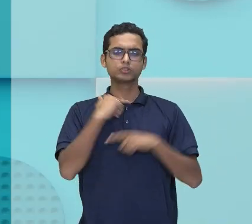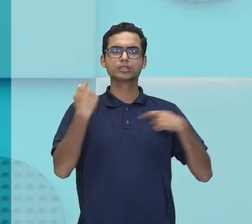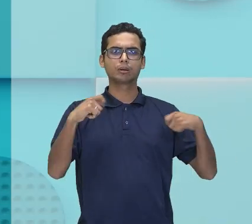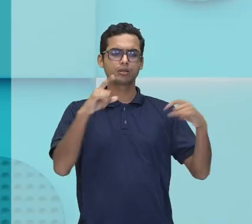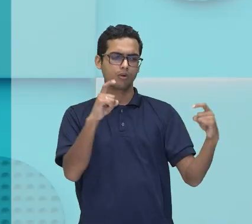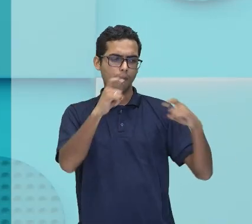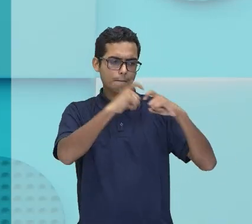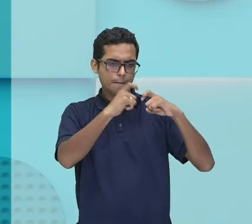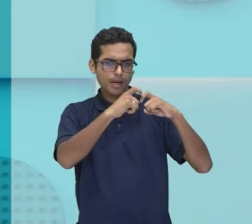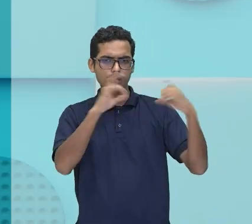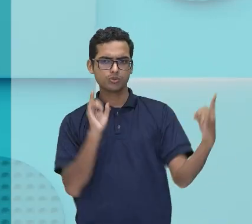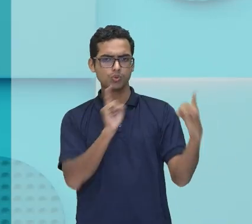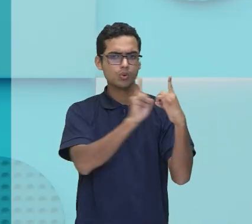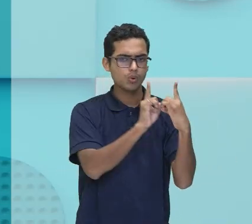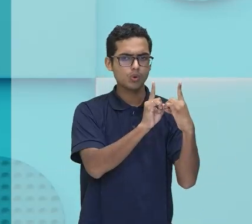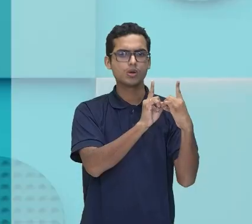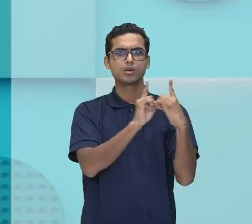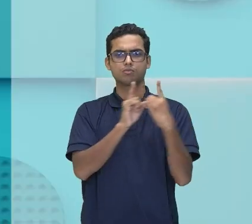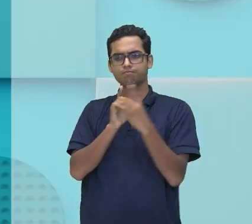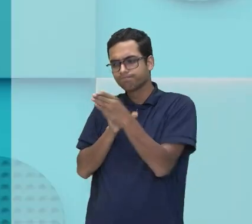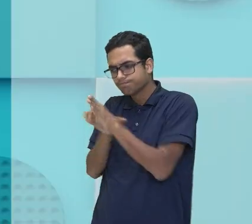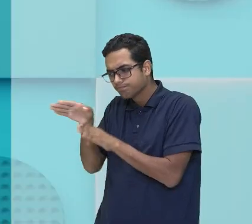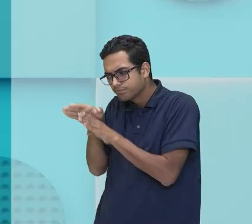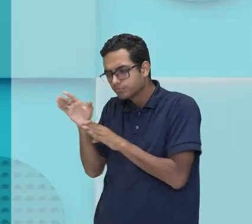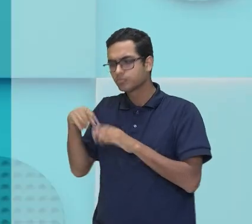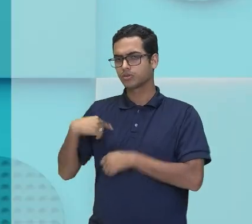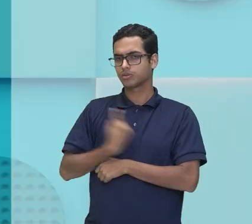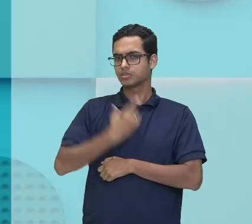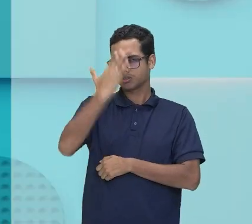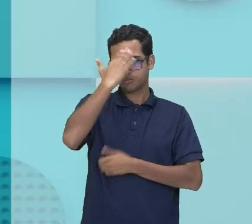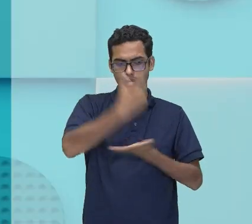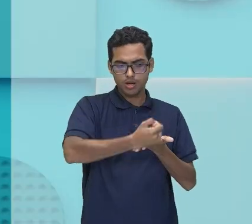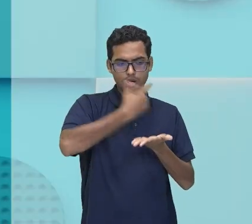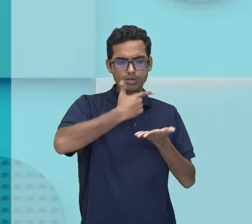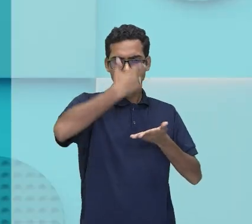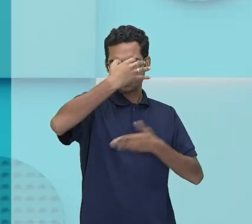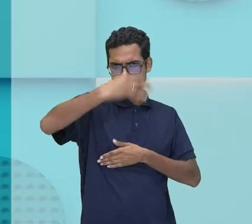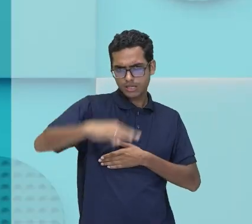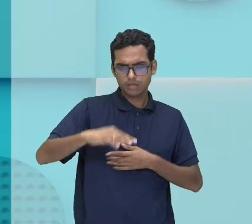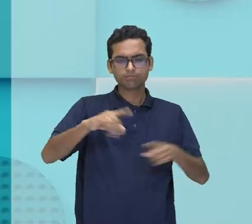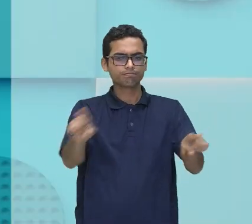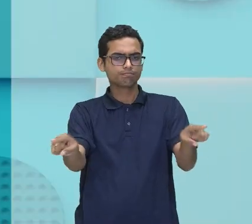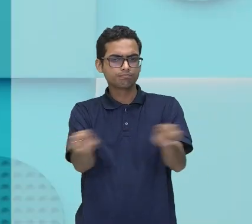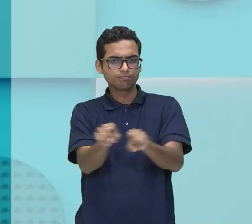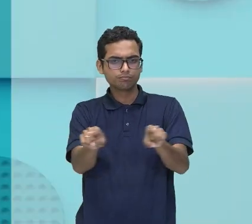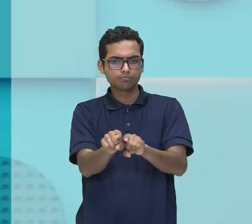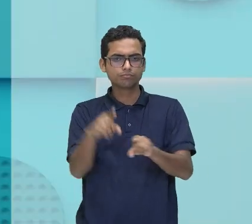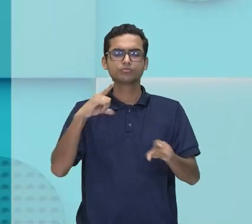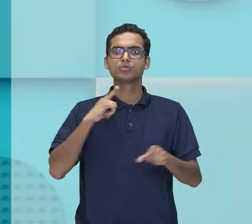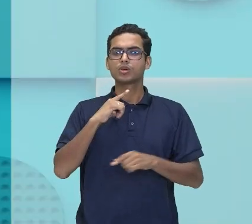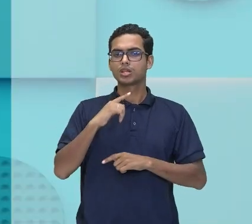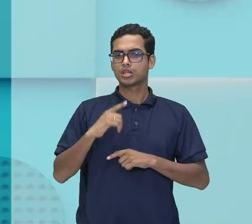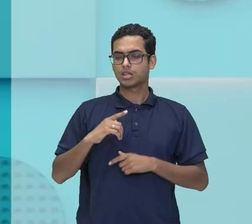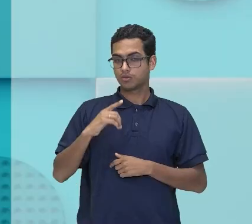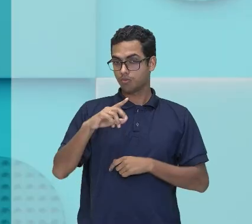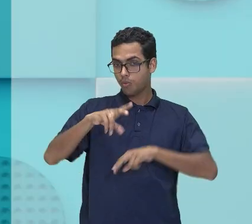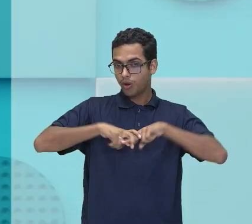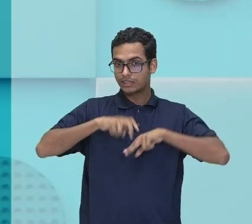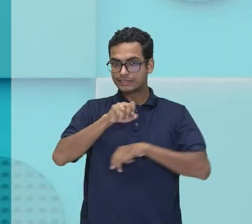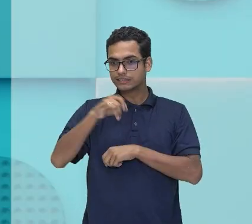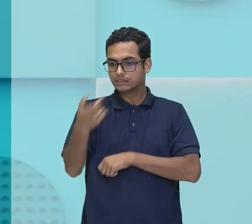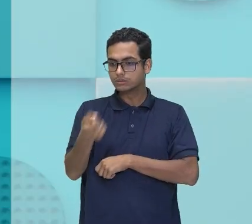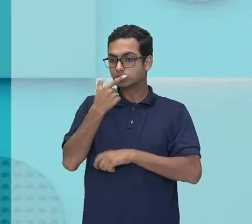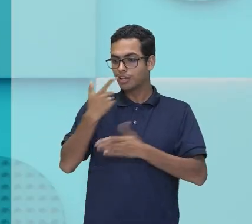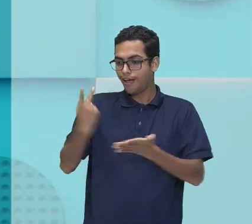Tem doença que não dá, que aí medicou errado, às vezes é fatal, né? Então, tudo isso é feito através